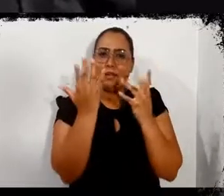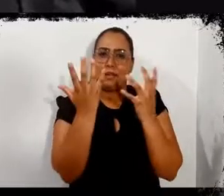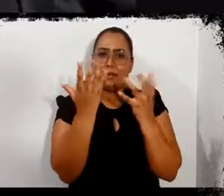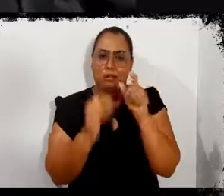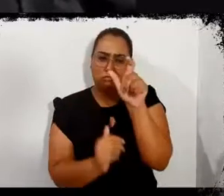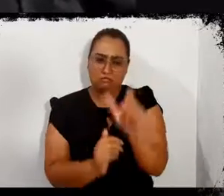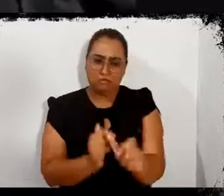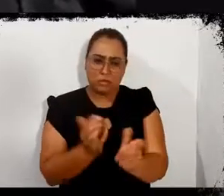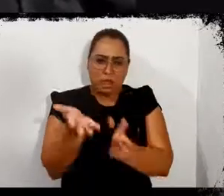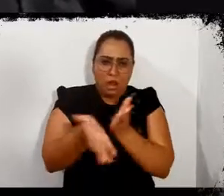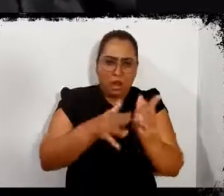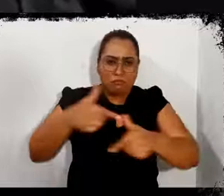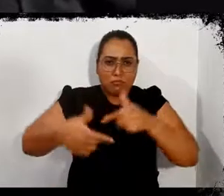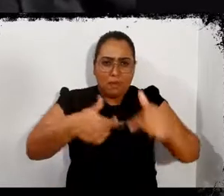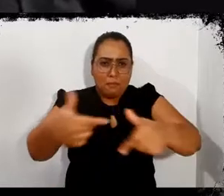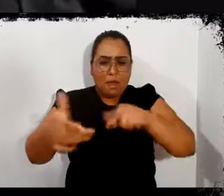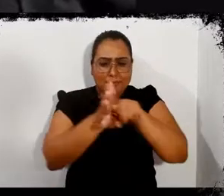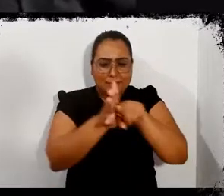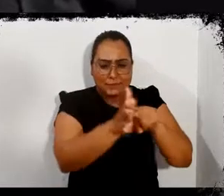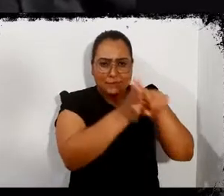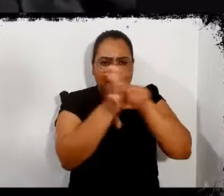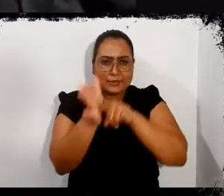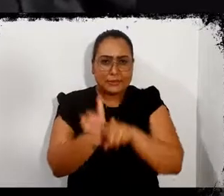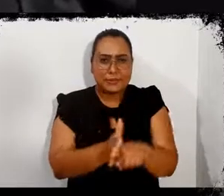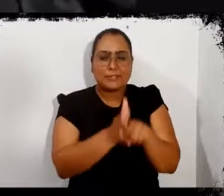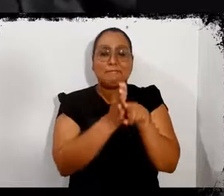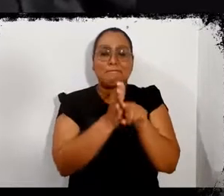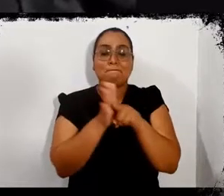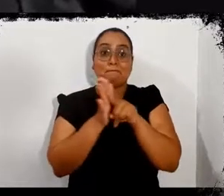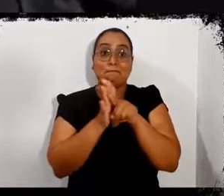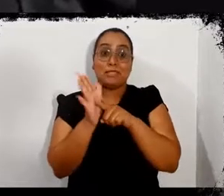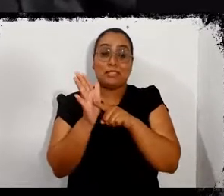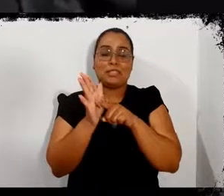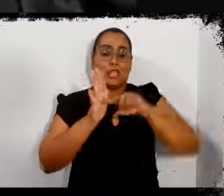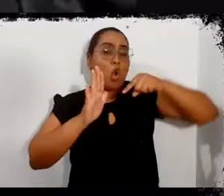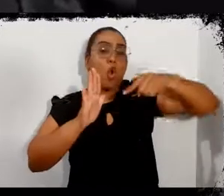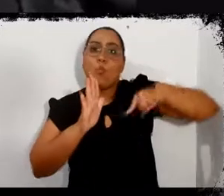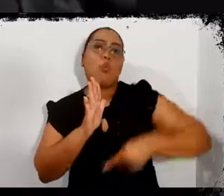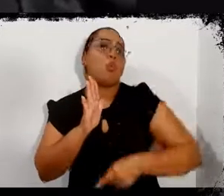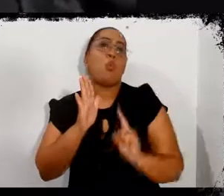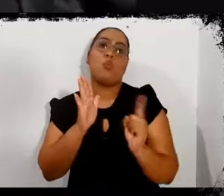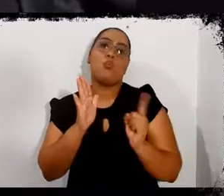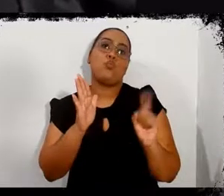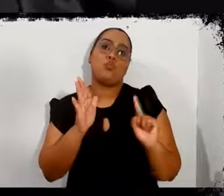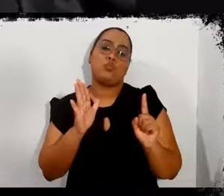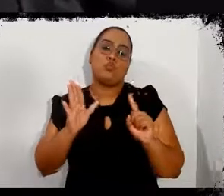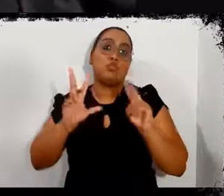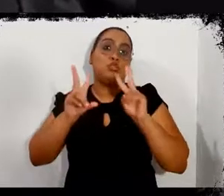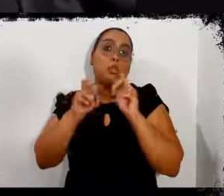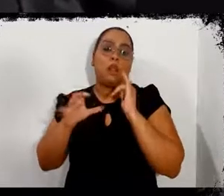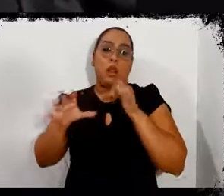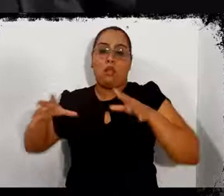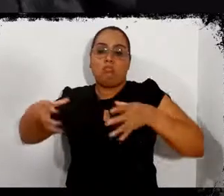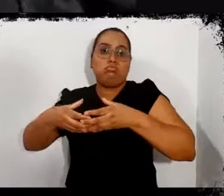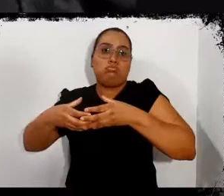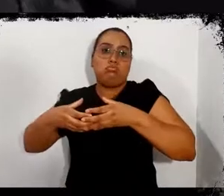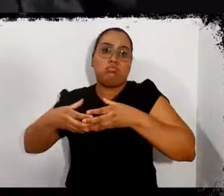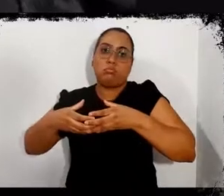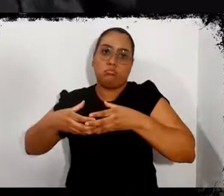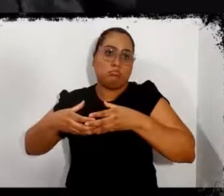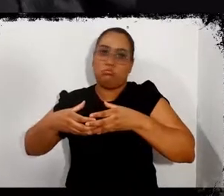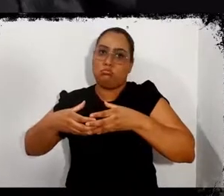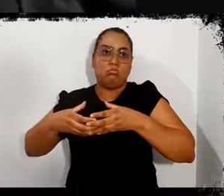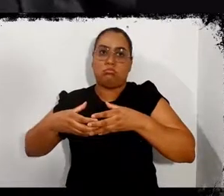Os mitos e os contos tradicionais, contudo, iriam se tornar um